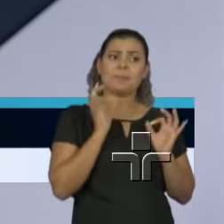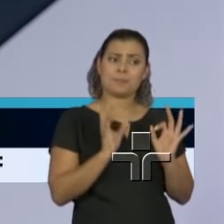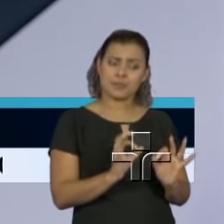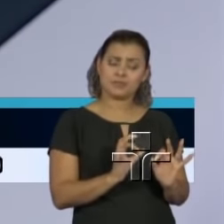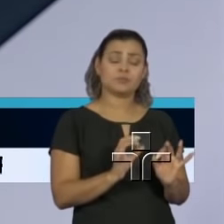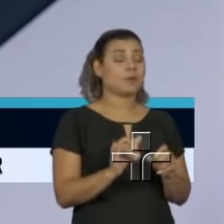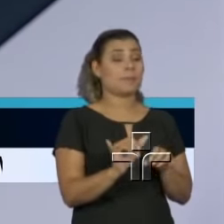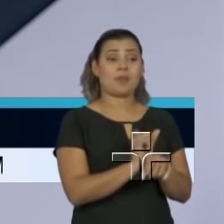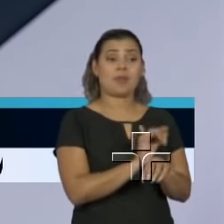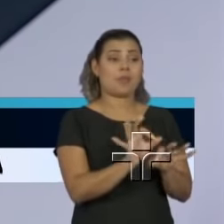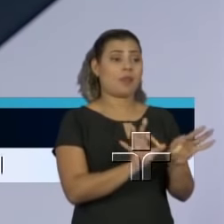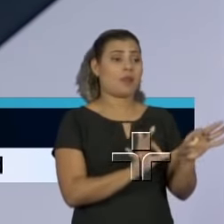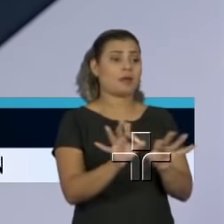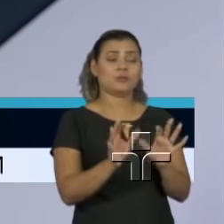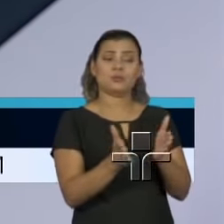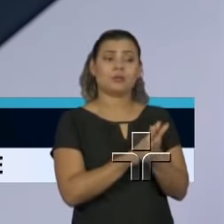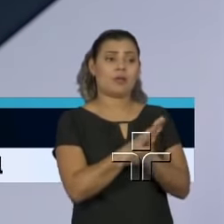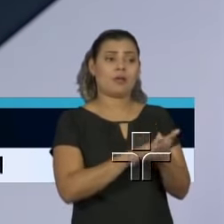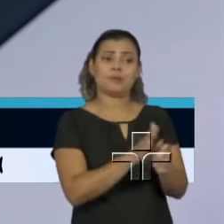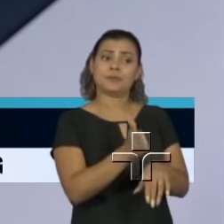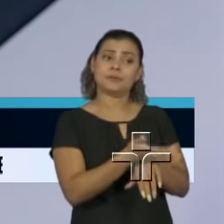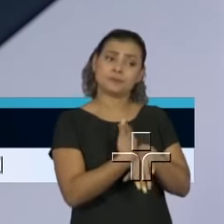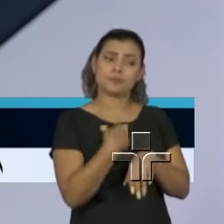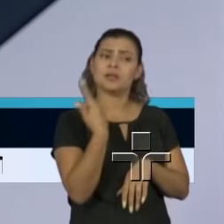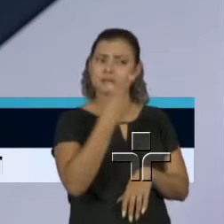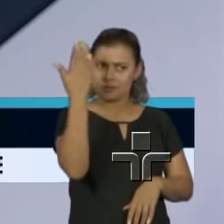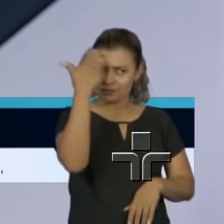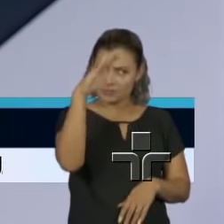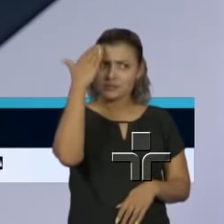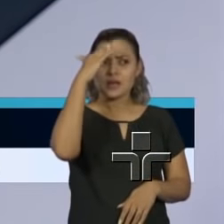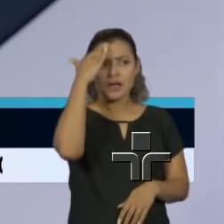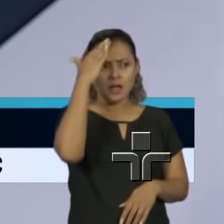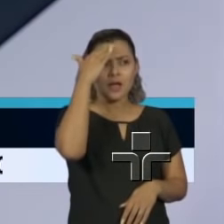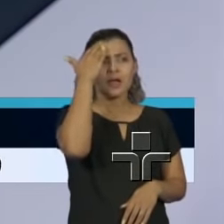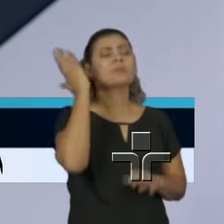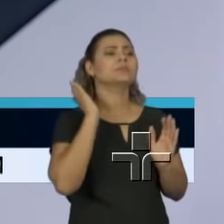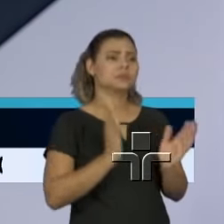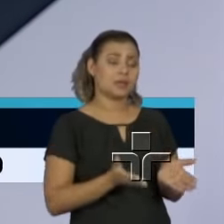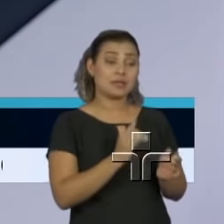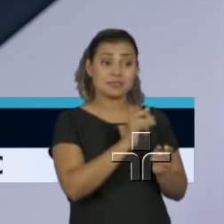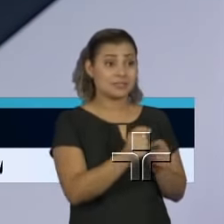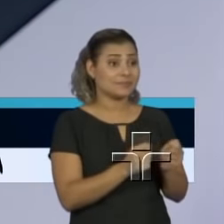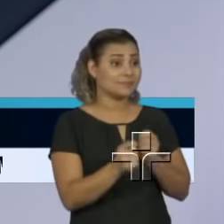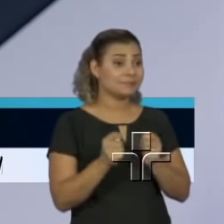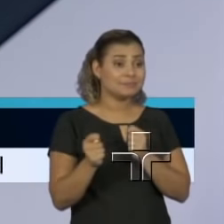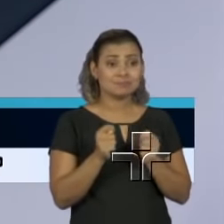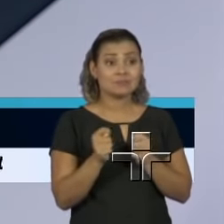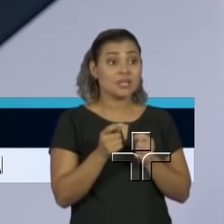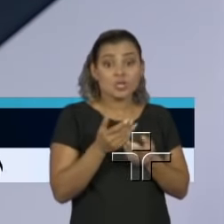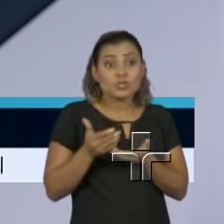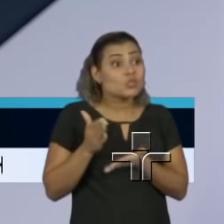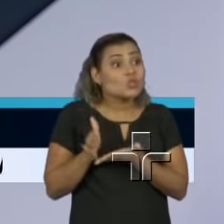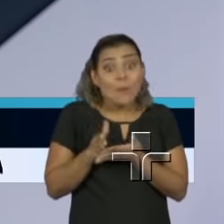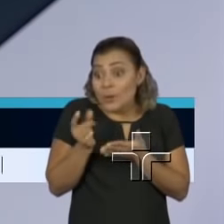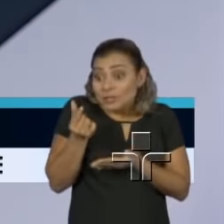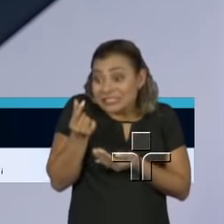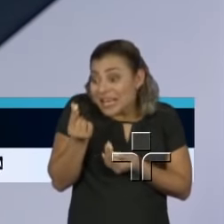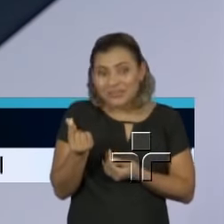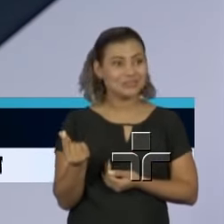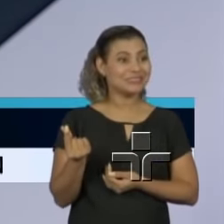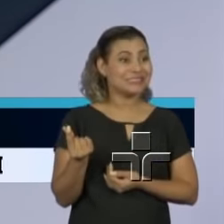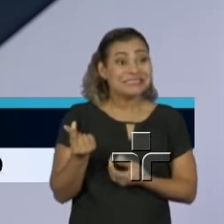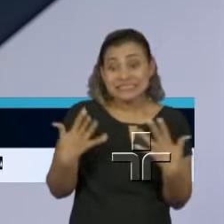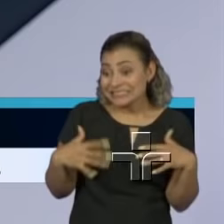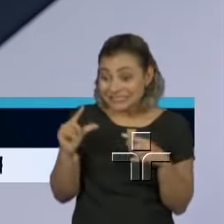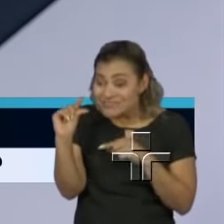se planejaram o suficiente. A gente sabe como essas coisas funcionam. Você está muito apertado, sobrou um dinheirinho no final